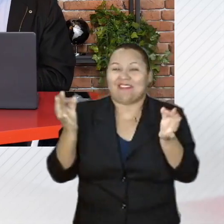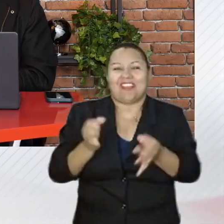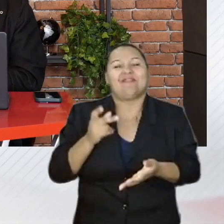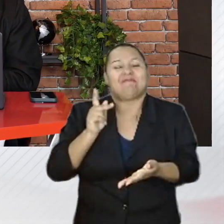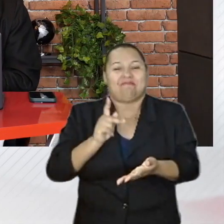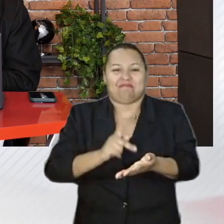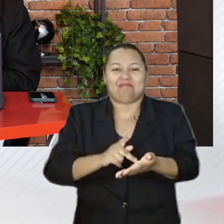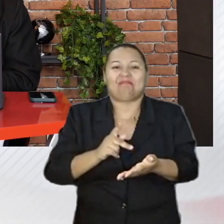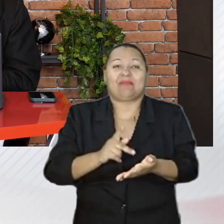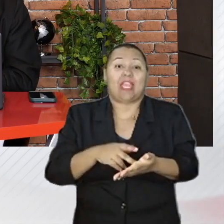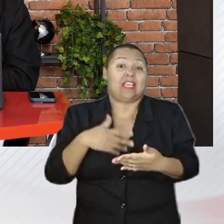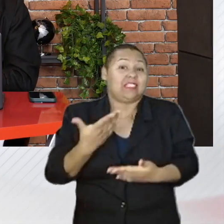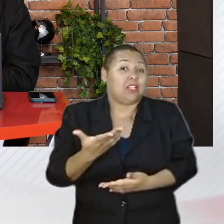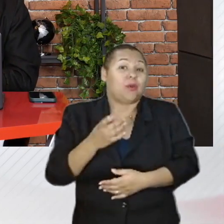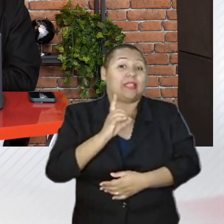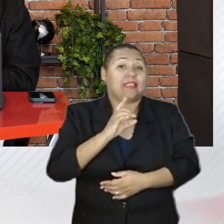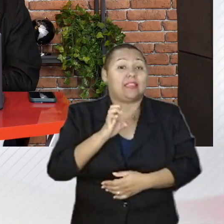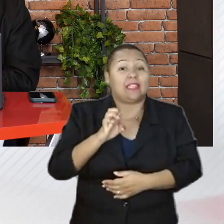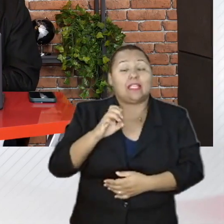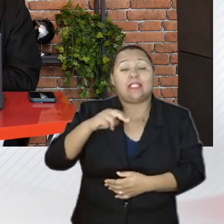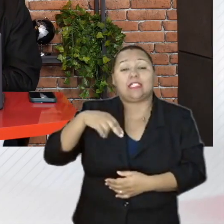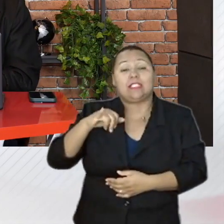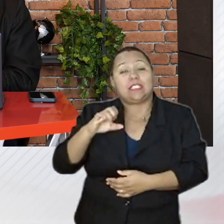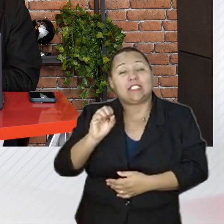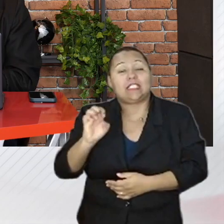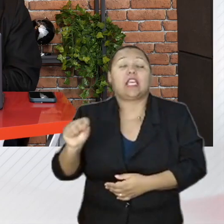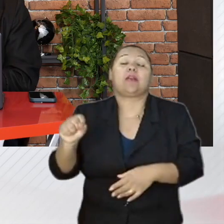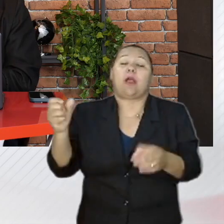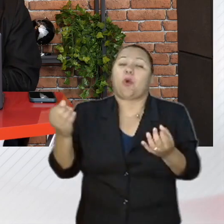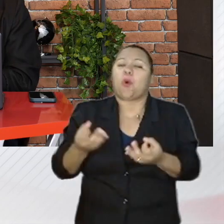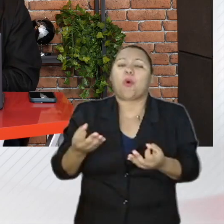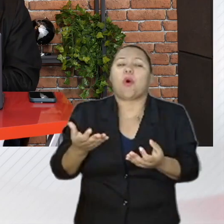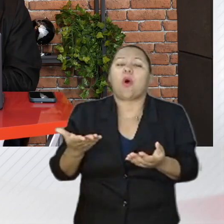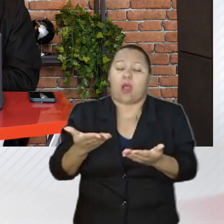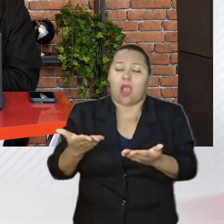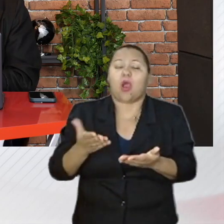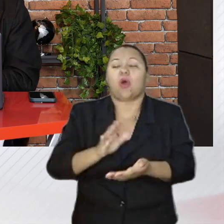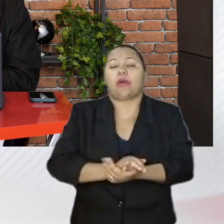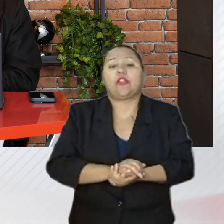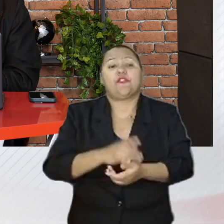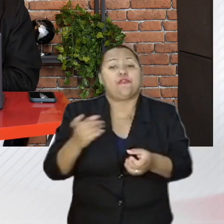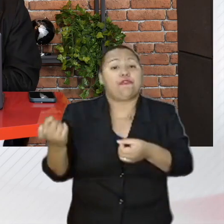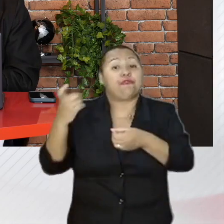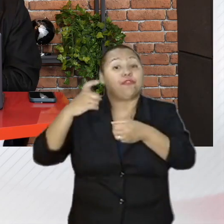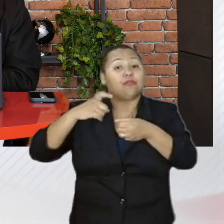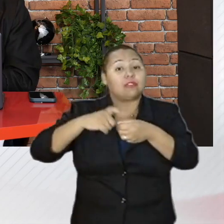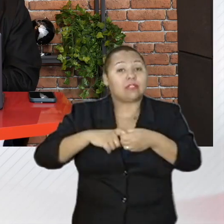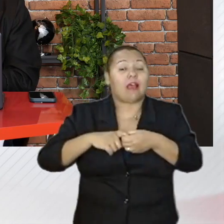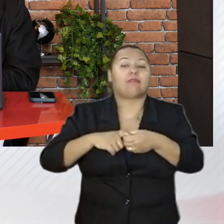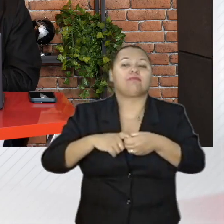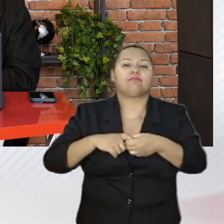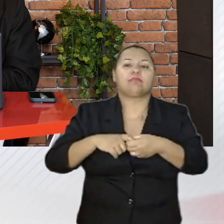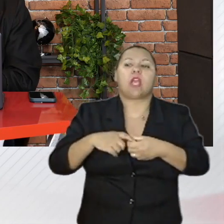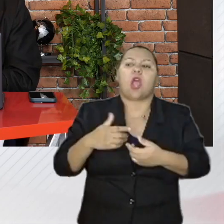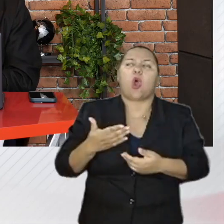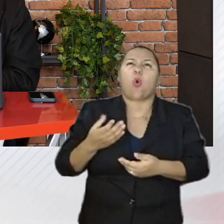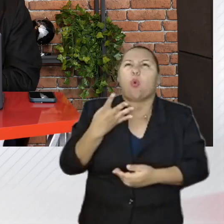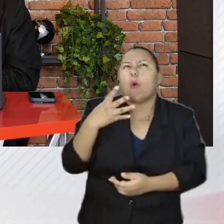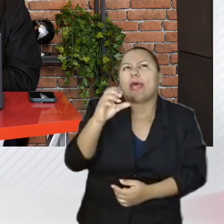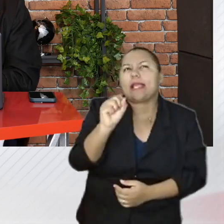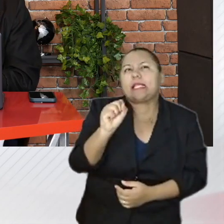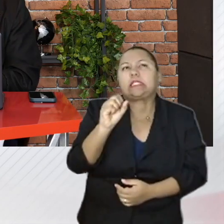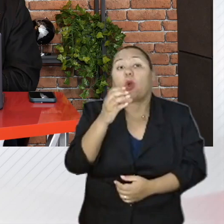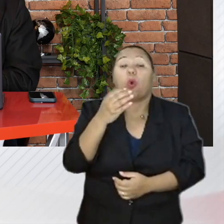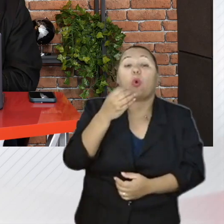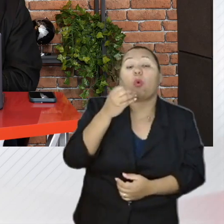nós vamos, tudo indica que nós vamos votar a reforma tributária depois de 40 anos, discutindo 40 anos no Brasil,